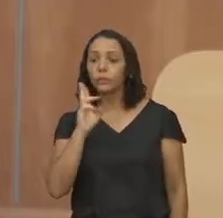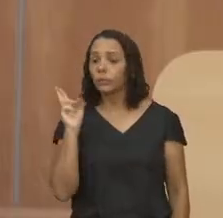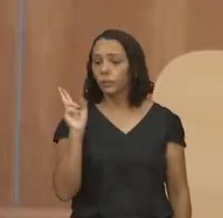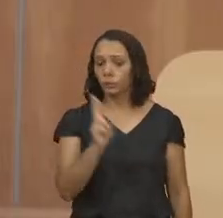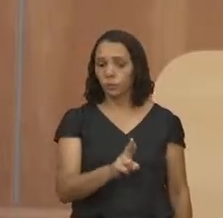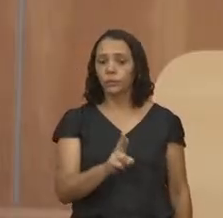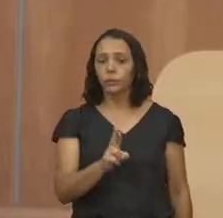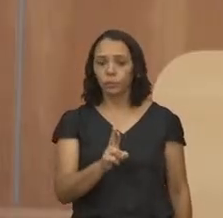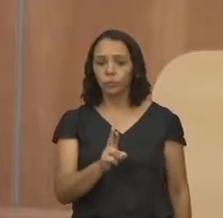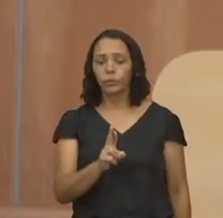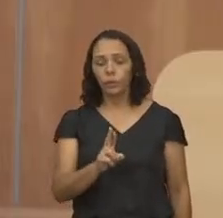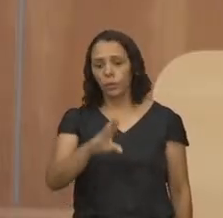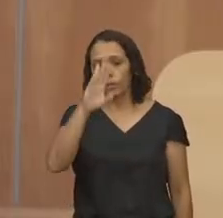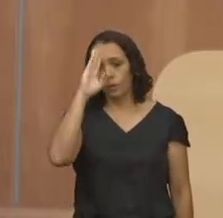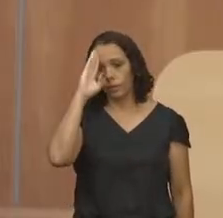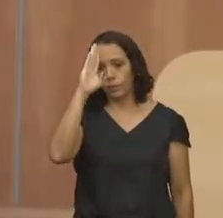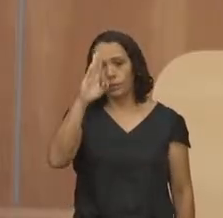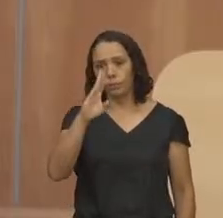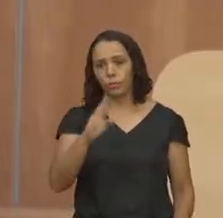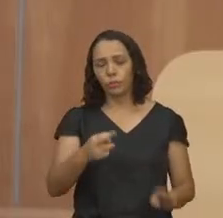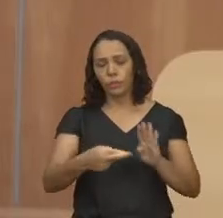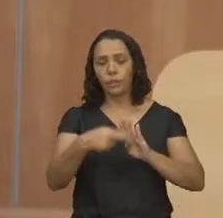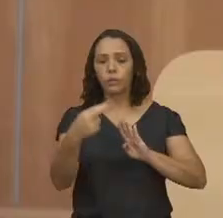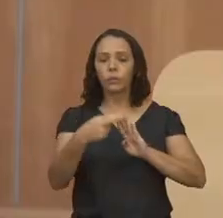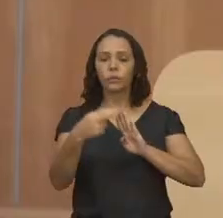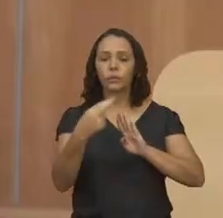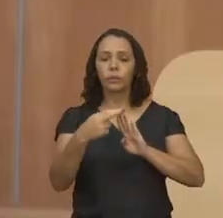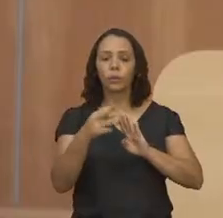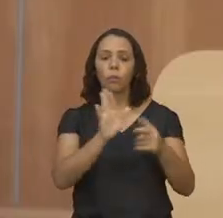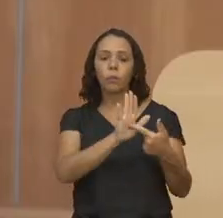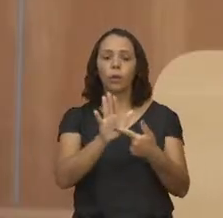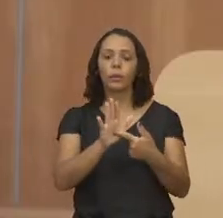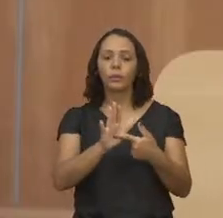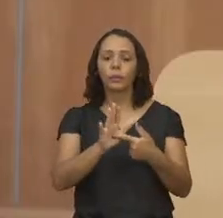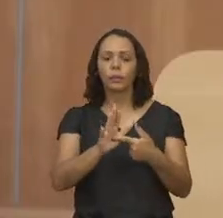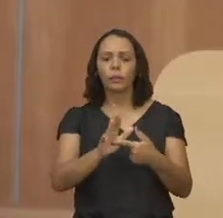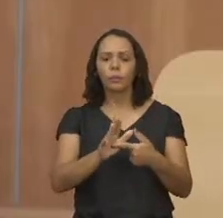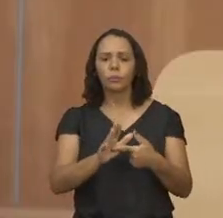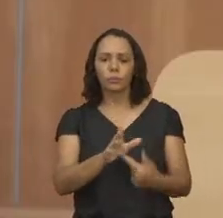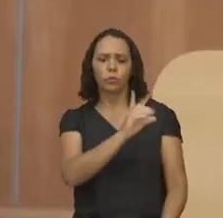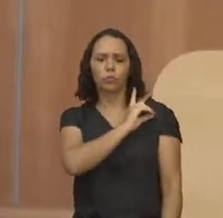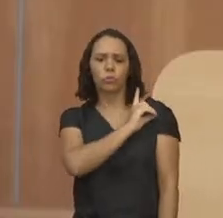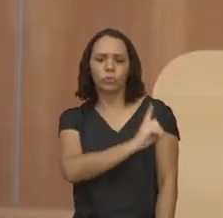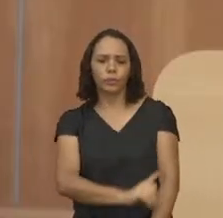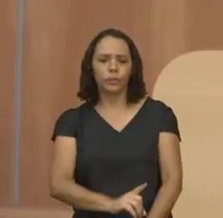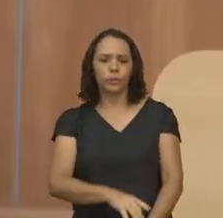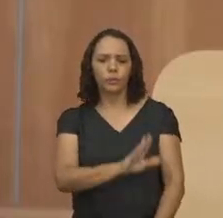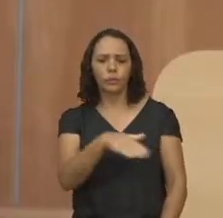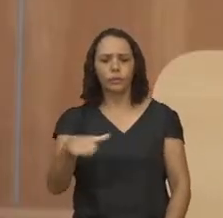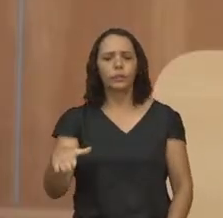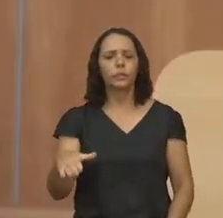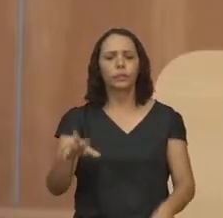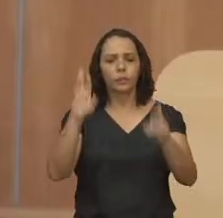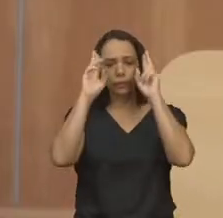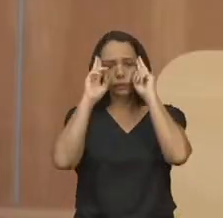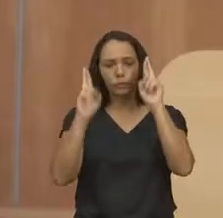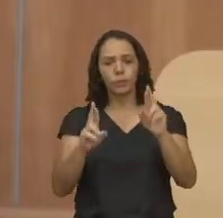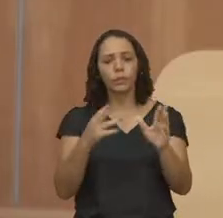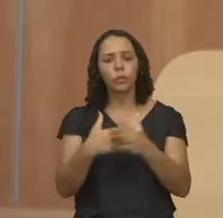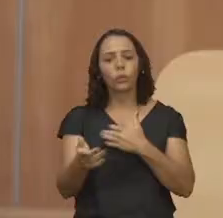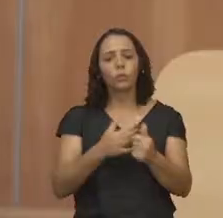aqui, principalmente por essa resolução, que respeita a dignidade da criança, independente da sua gestação.